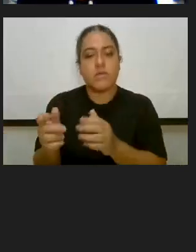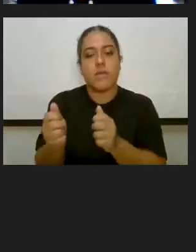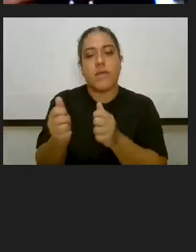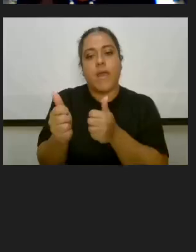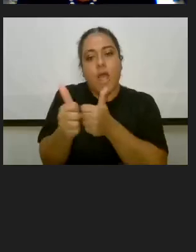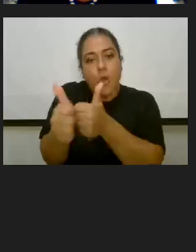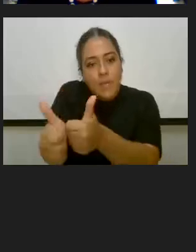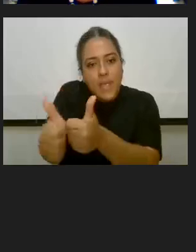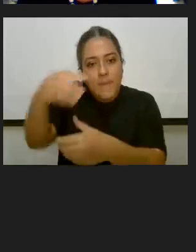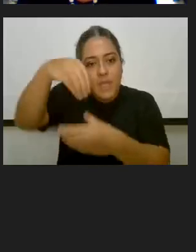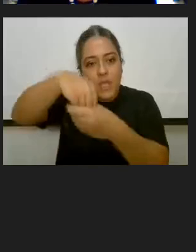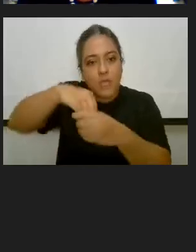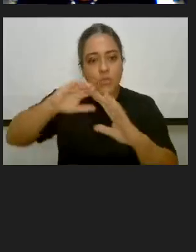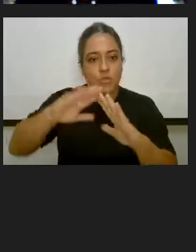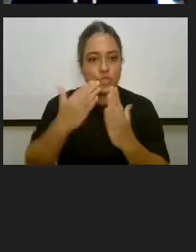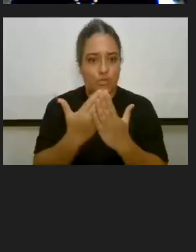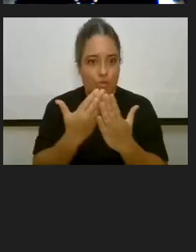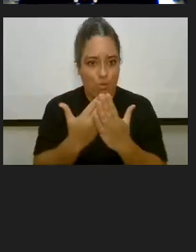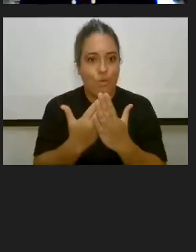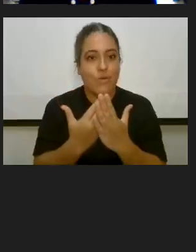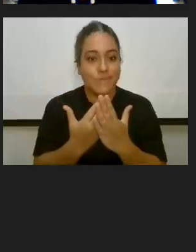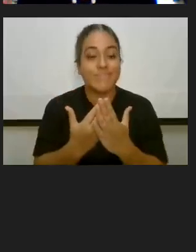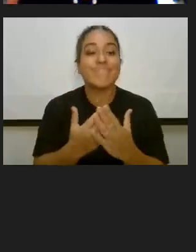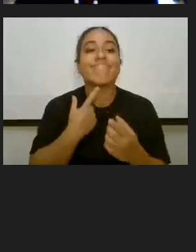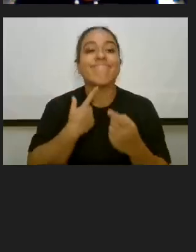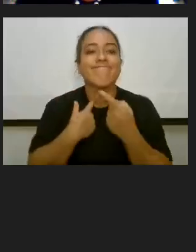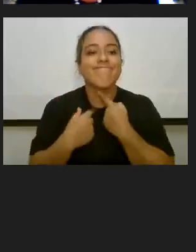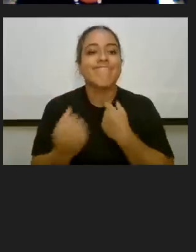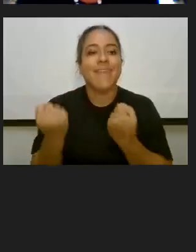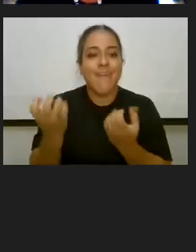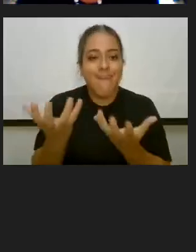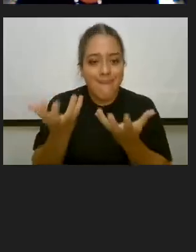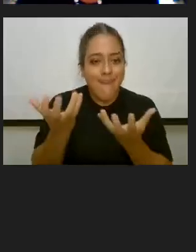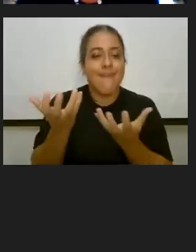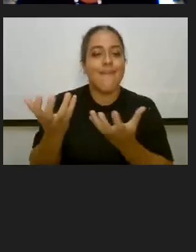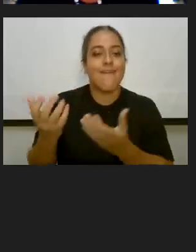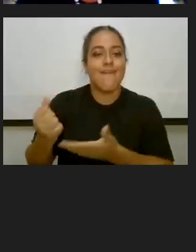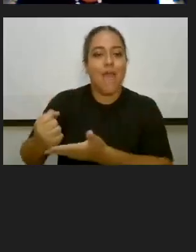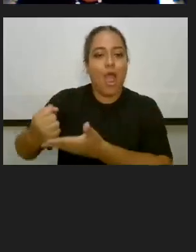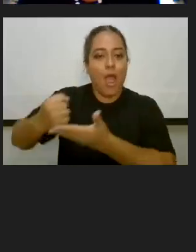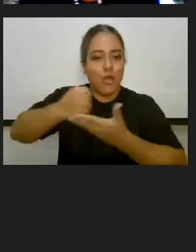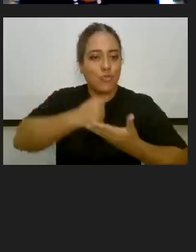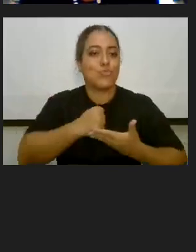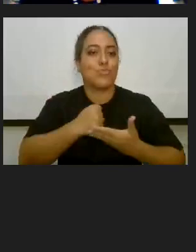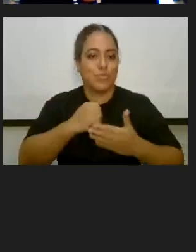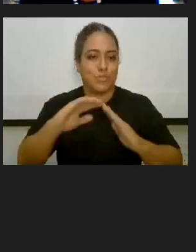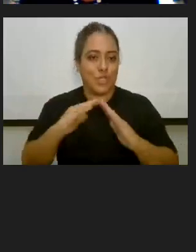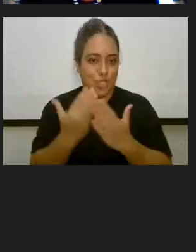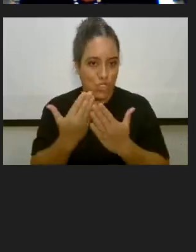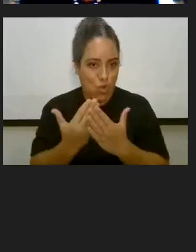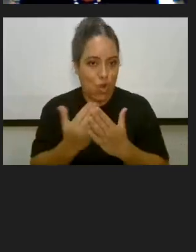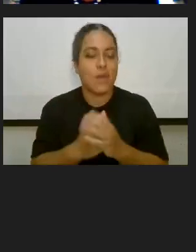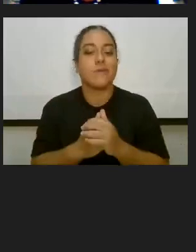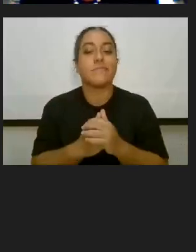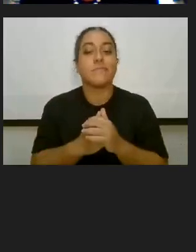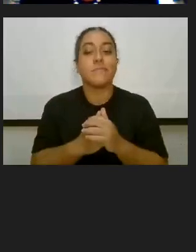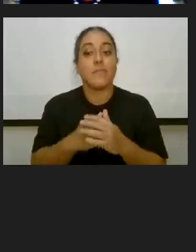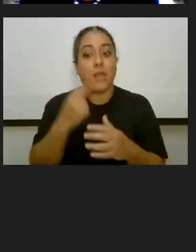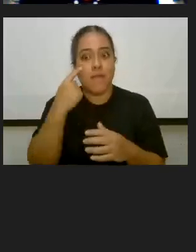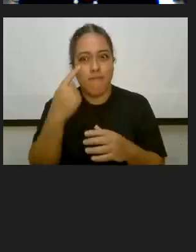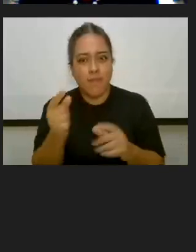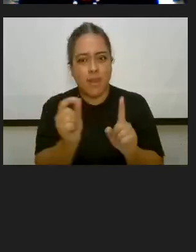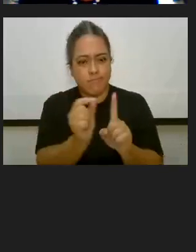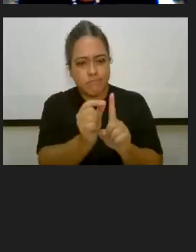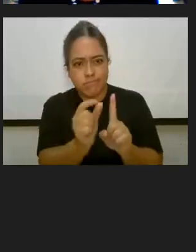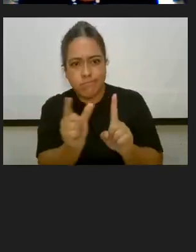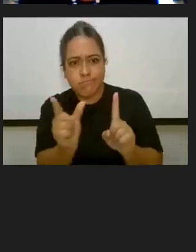também como um desejo, então o apoio desse profissional. E se a gente olhar esses altos índices aqui